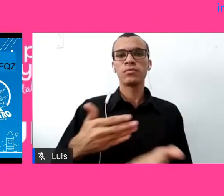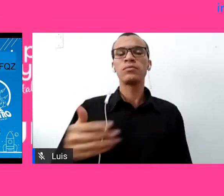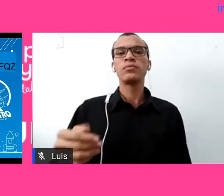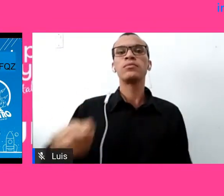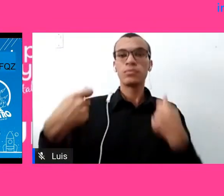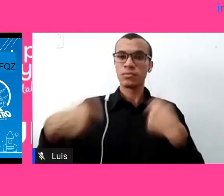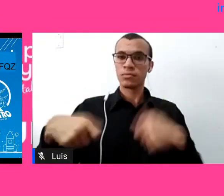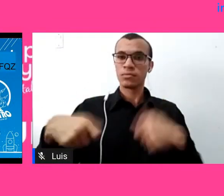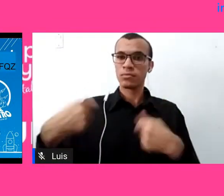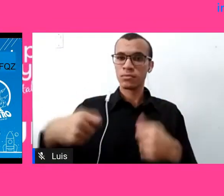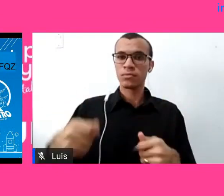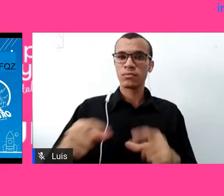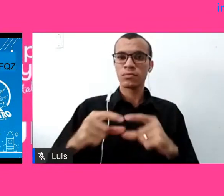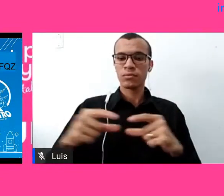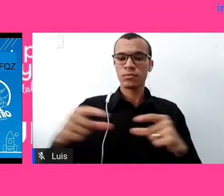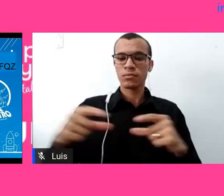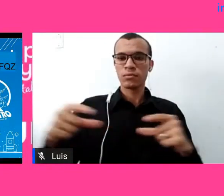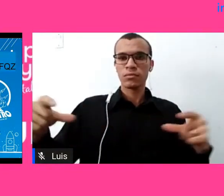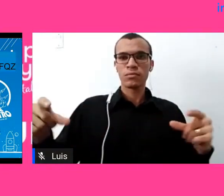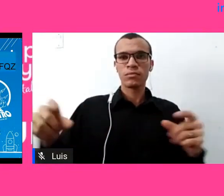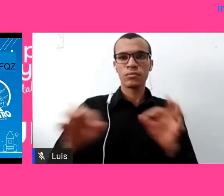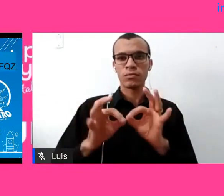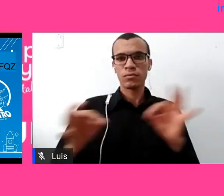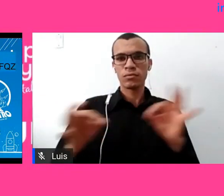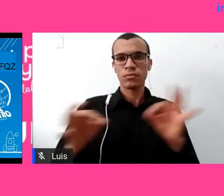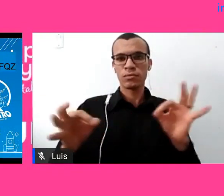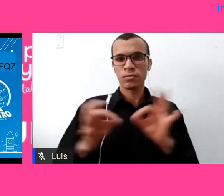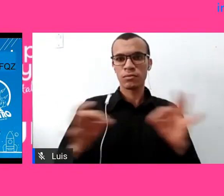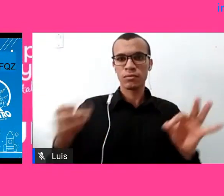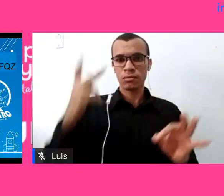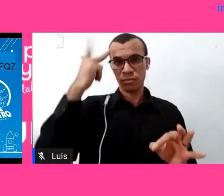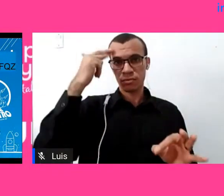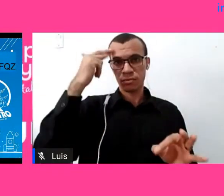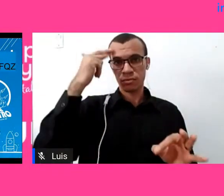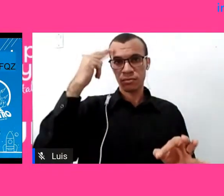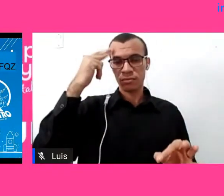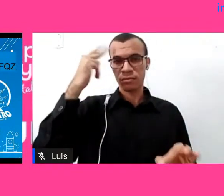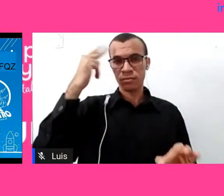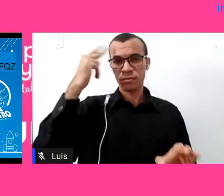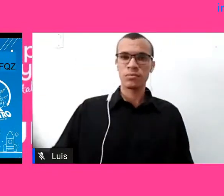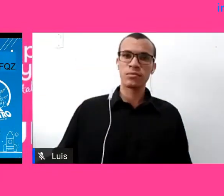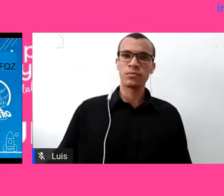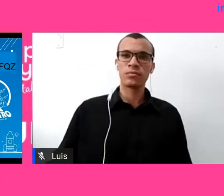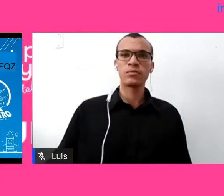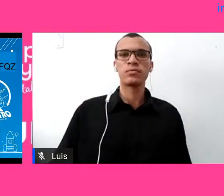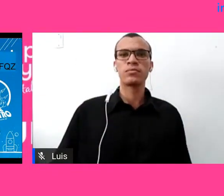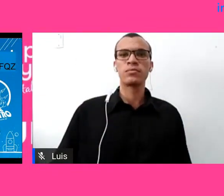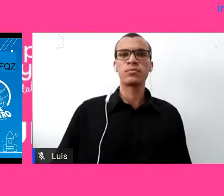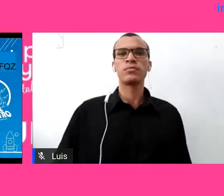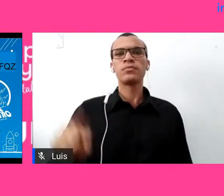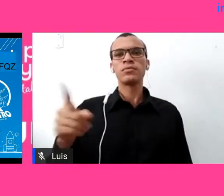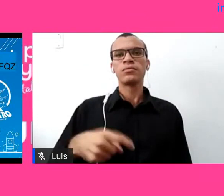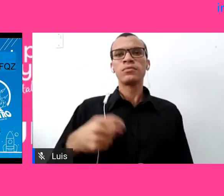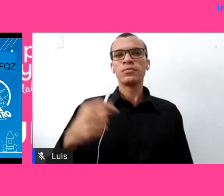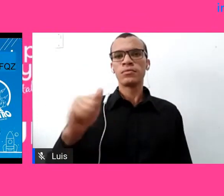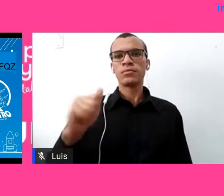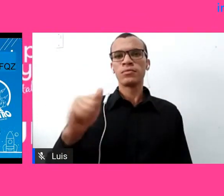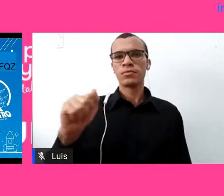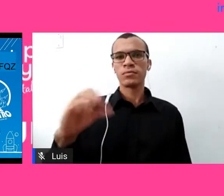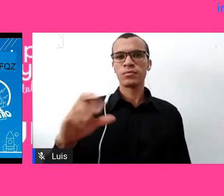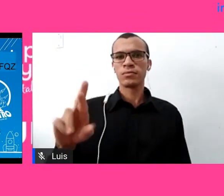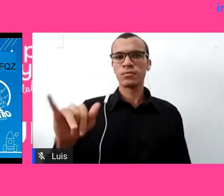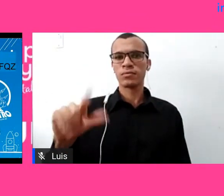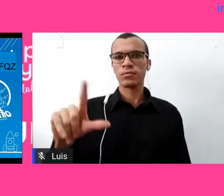régua normal, né, uma régua de acrílico, de preferência, 2